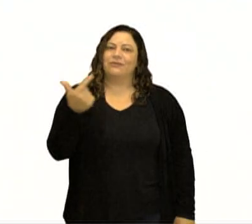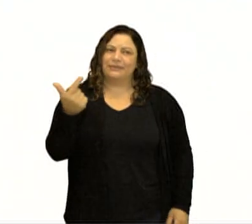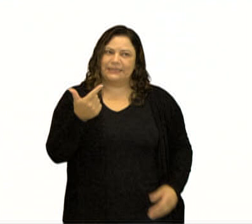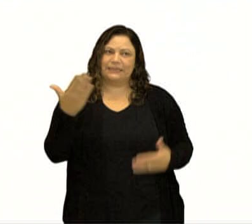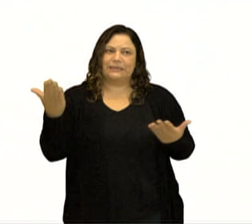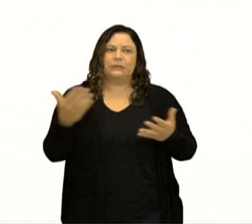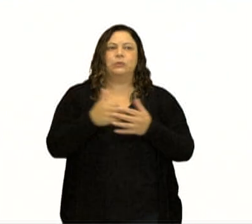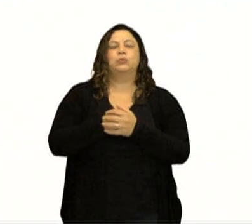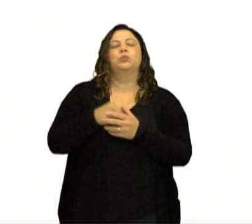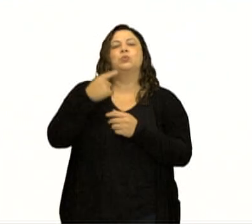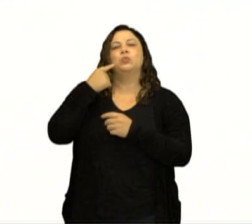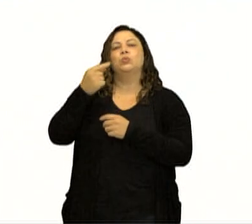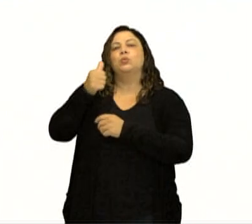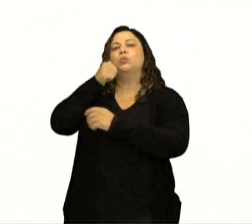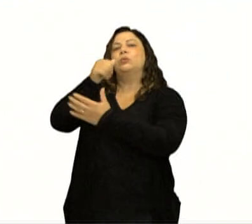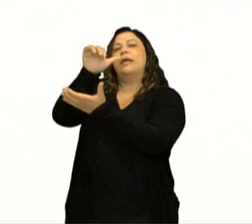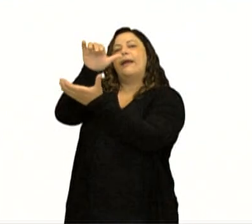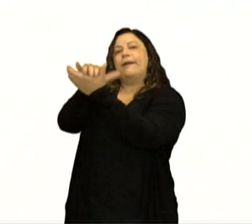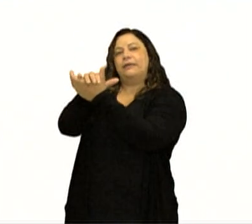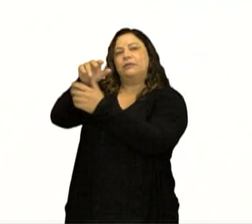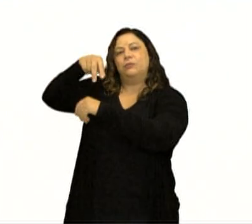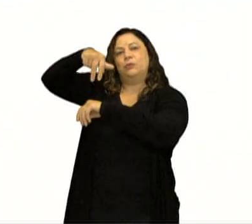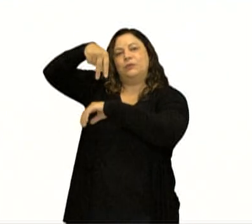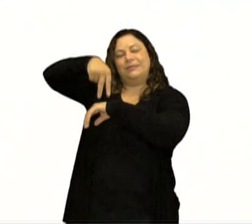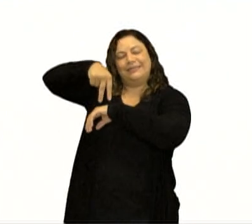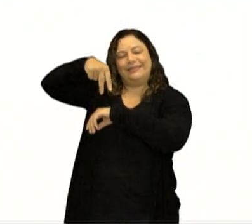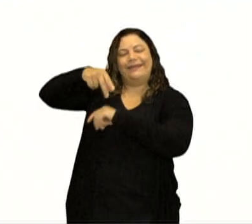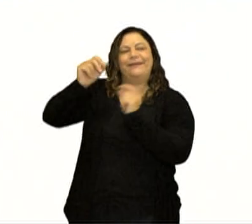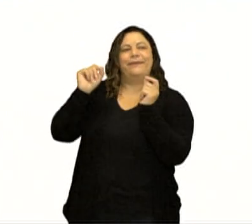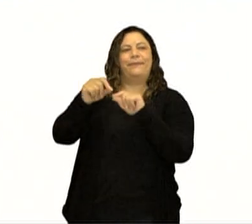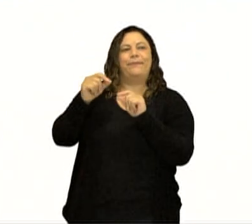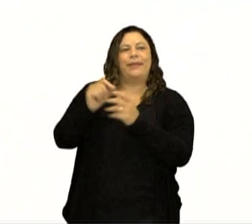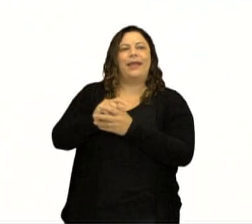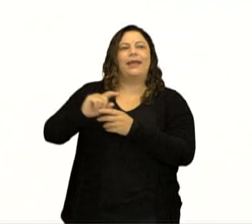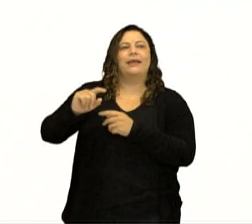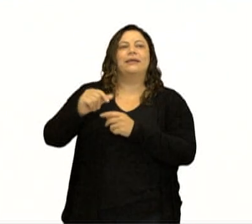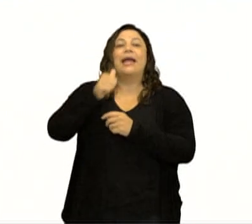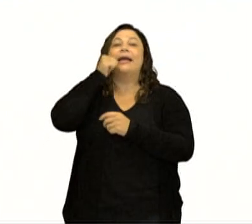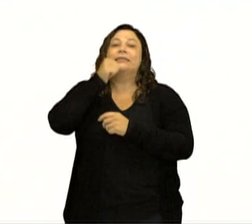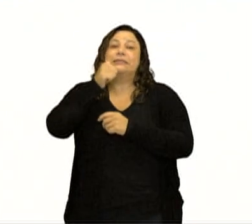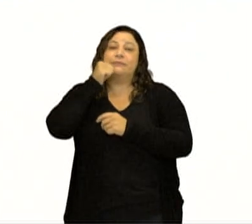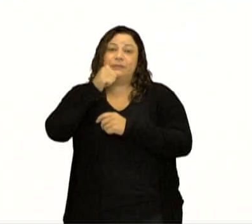sua esposa em pé e todas as suas filhas e um único filho aqui.